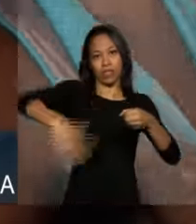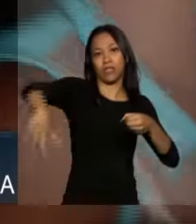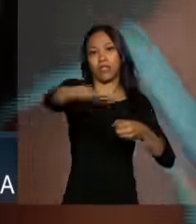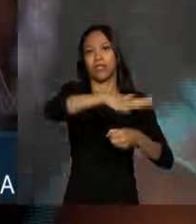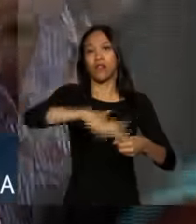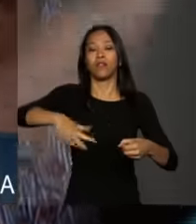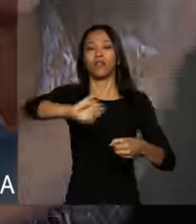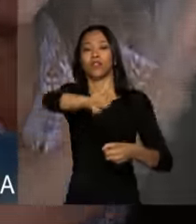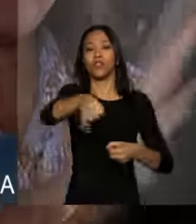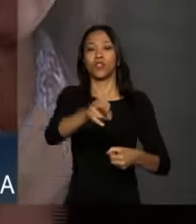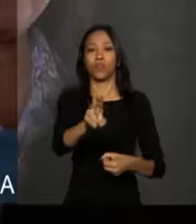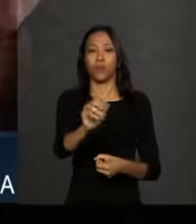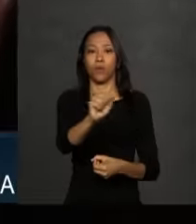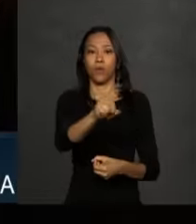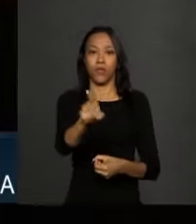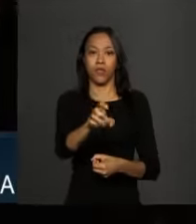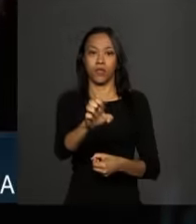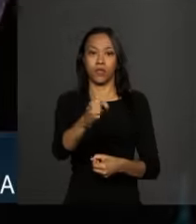Carvalho.